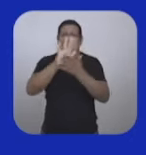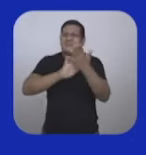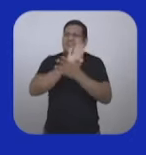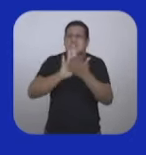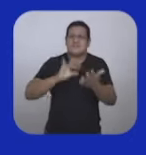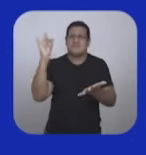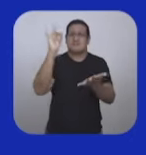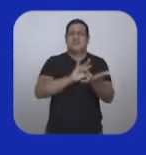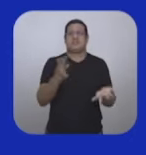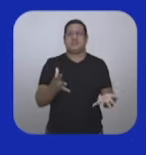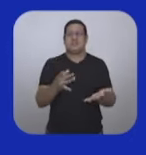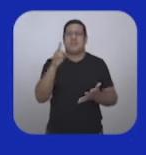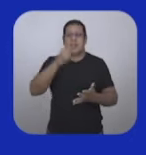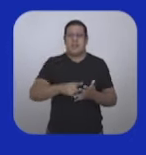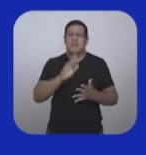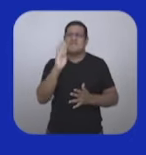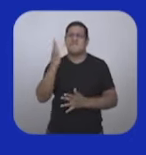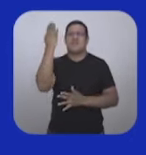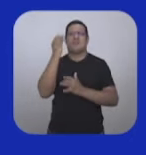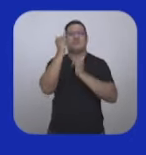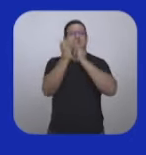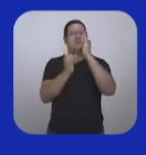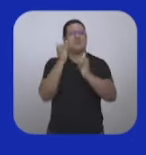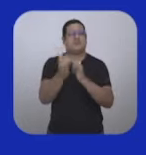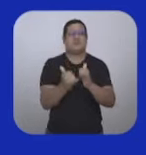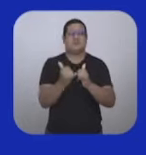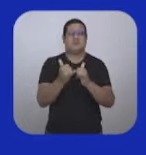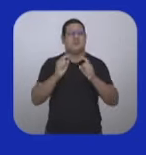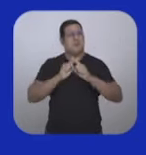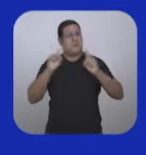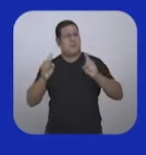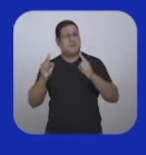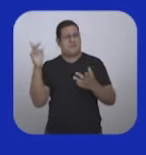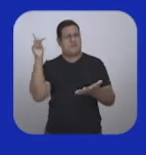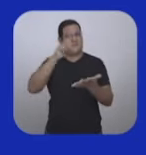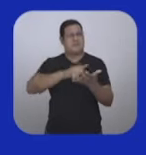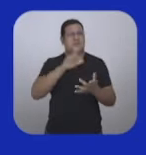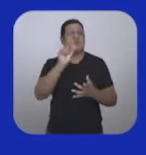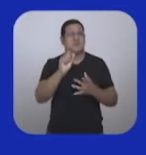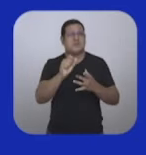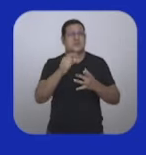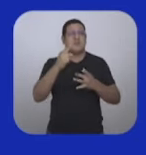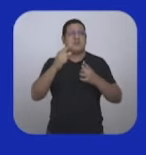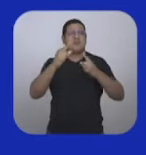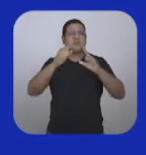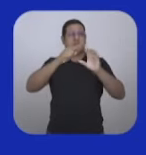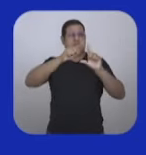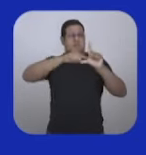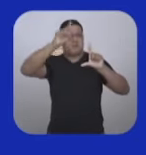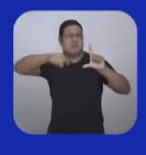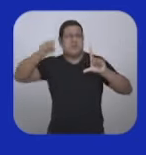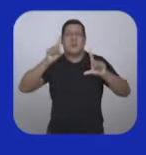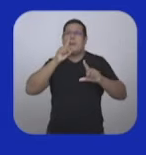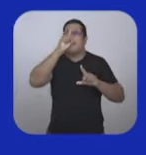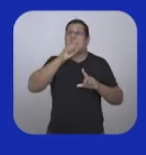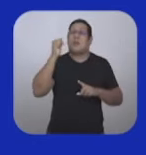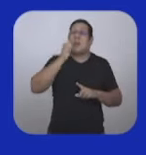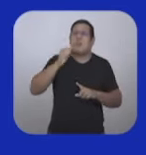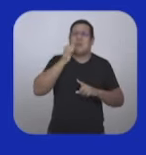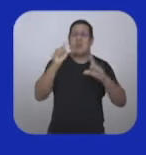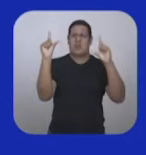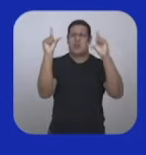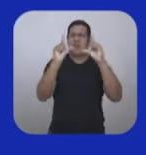provas e sem apresentar dados verdadeiros. É uma fake news atrás da outra. Mas a verdade é que os índices da violência